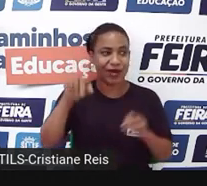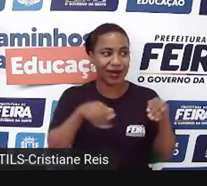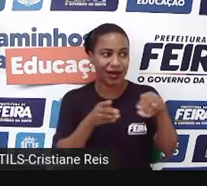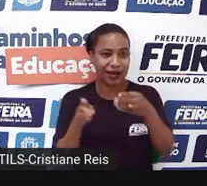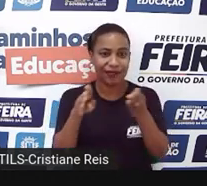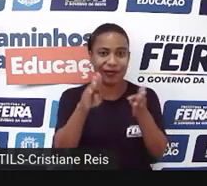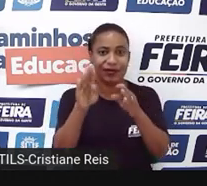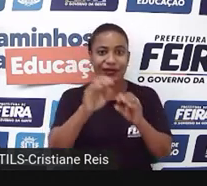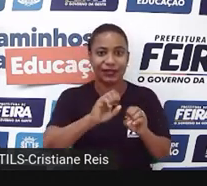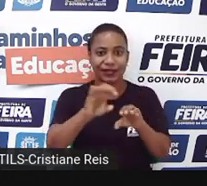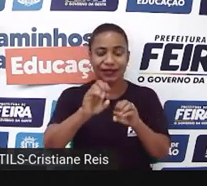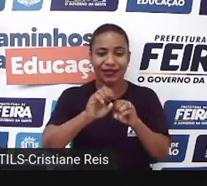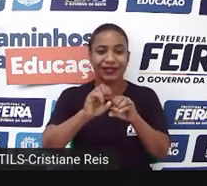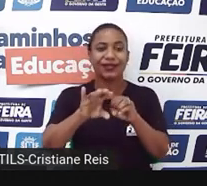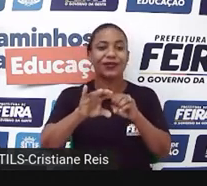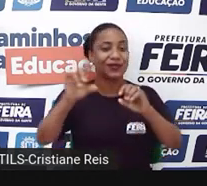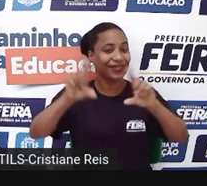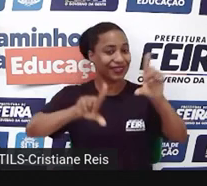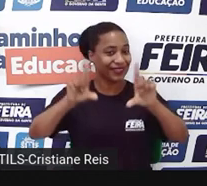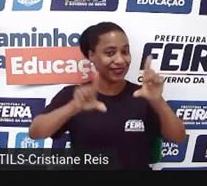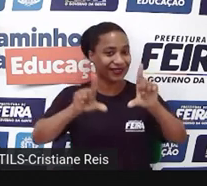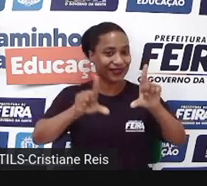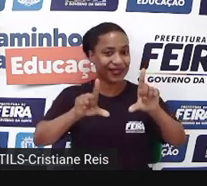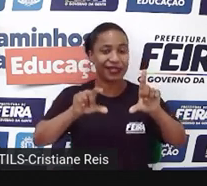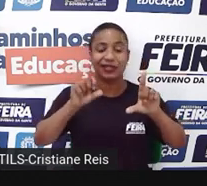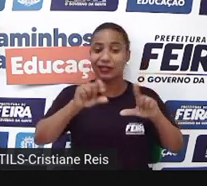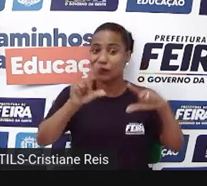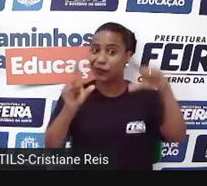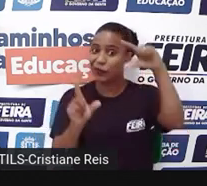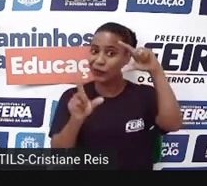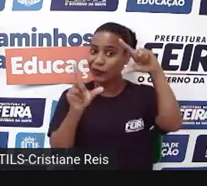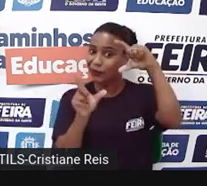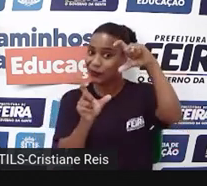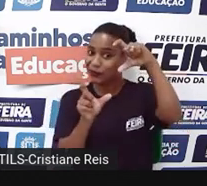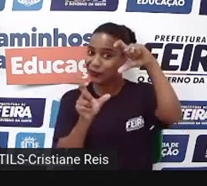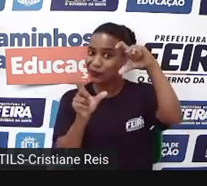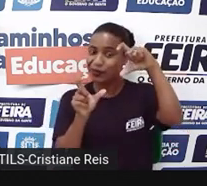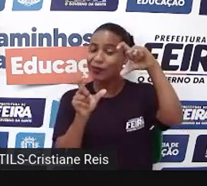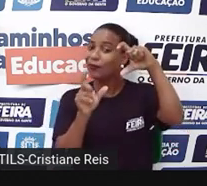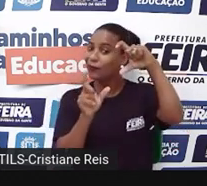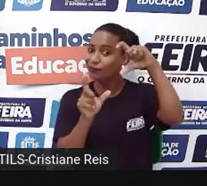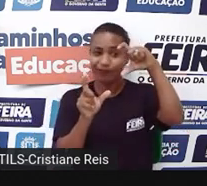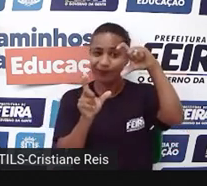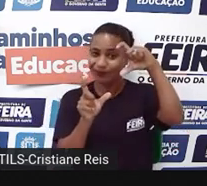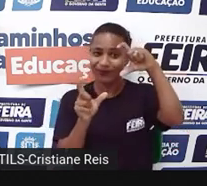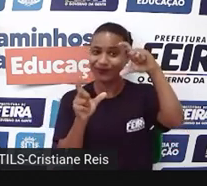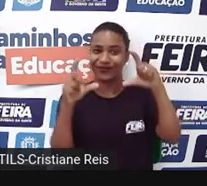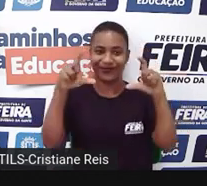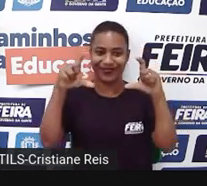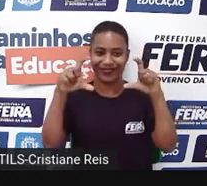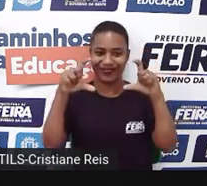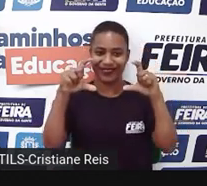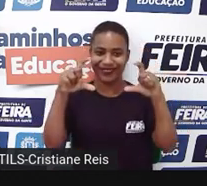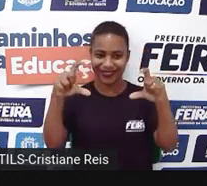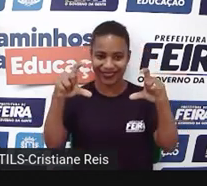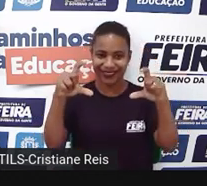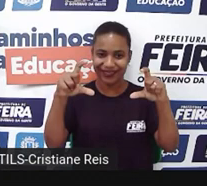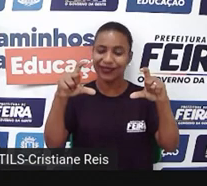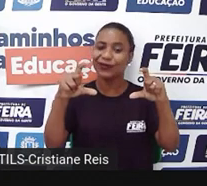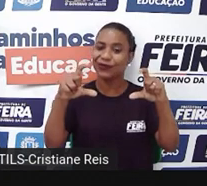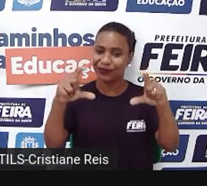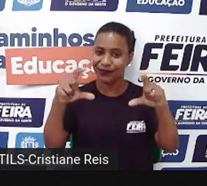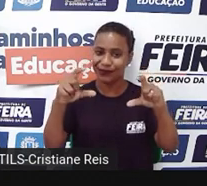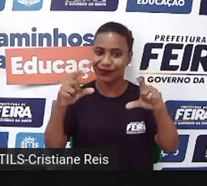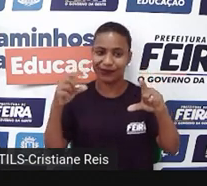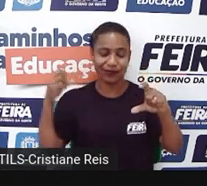@caminhosdaeducacãotv. Não se esqueçam que, se preferir, enviar a foto, posição horizontal do celular e se liga aí na